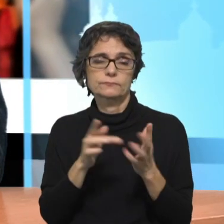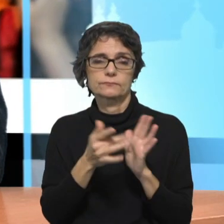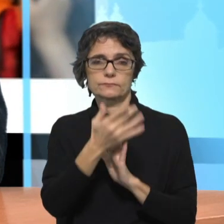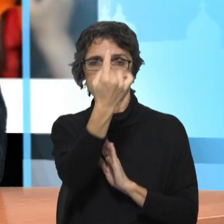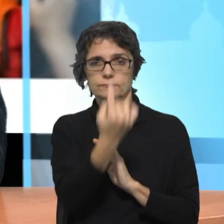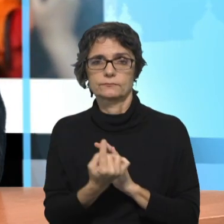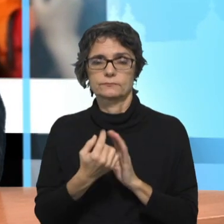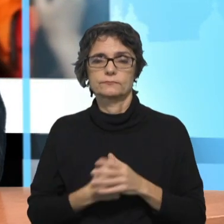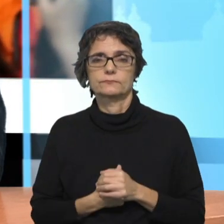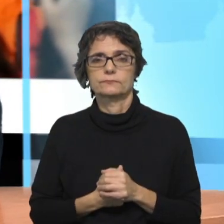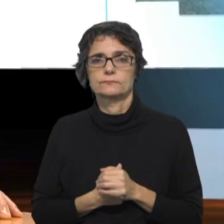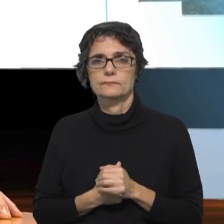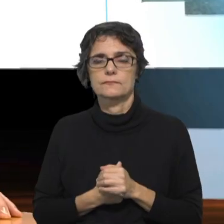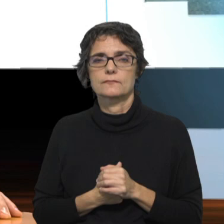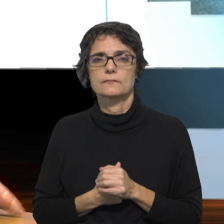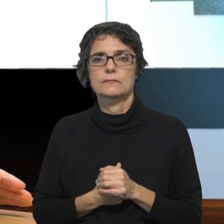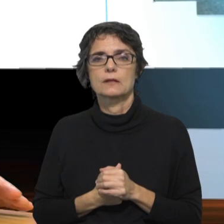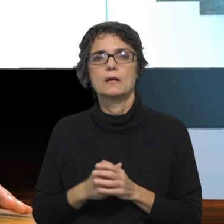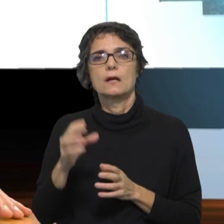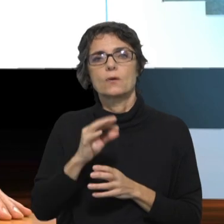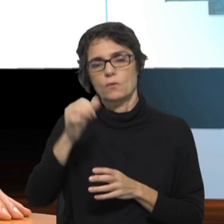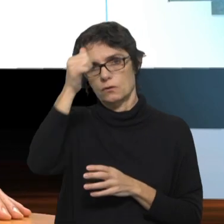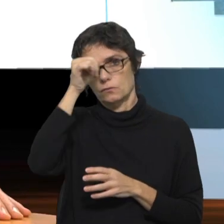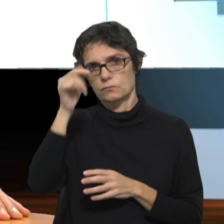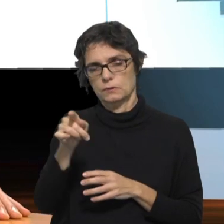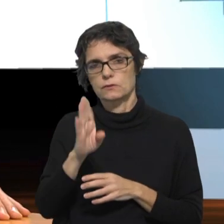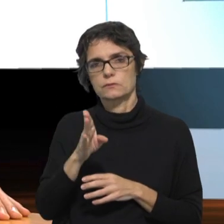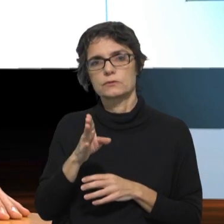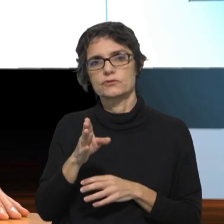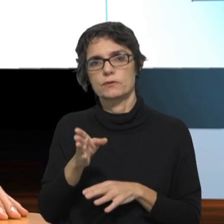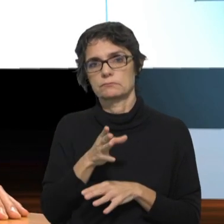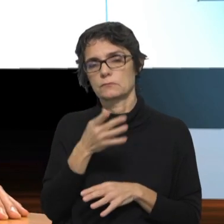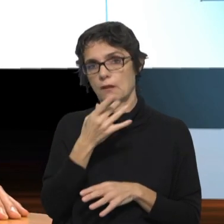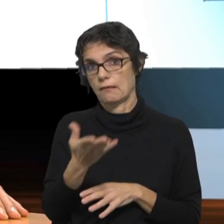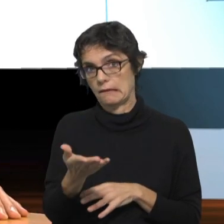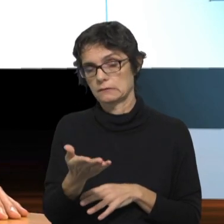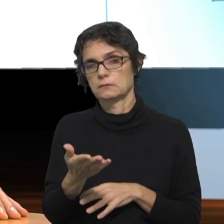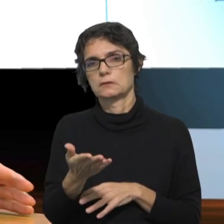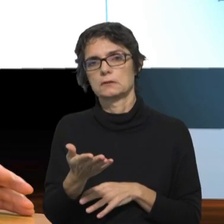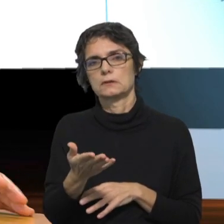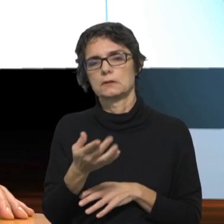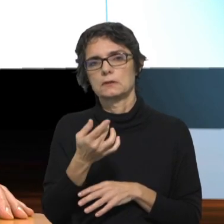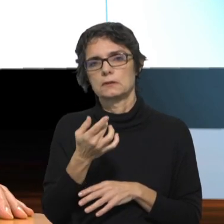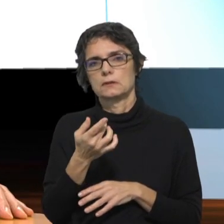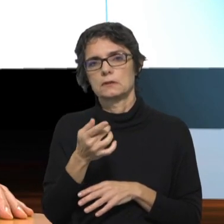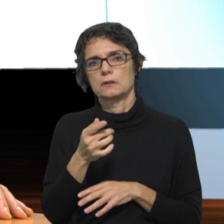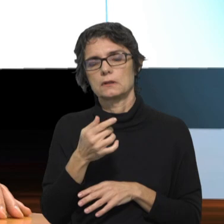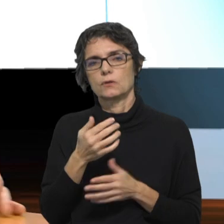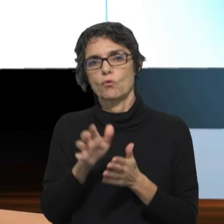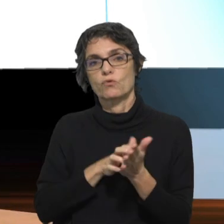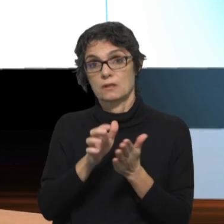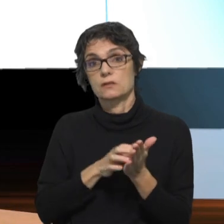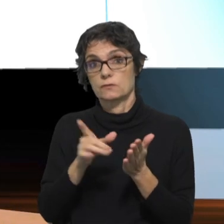Cristo. Sendo este quarto domingo já a véspera de Natal, perguntava-lhe para David Palatino, os textos das celebrações de